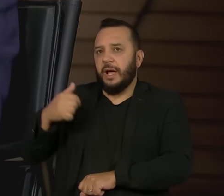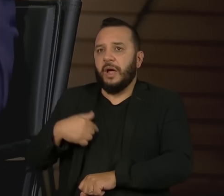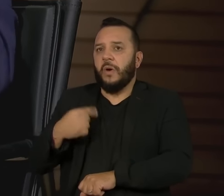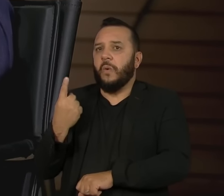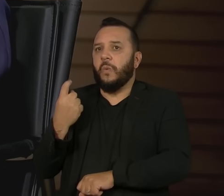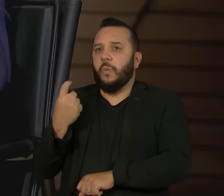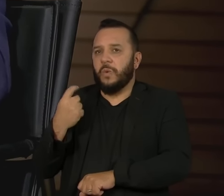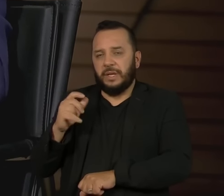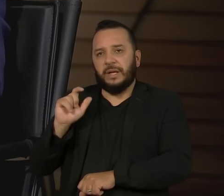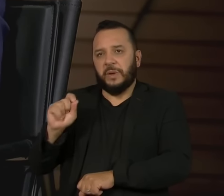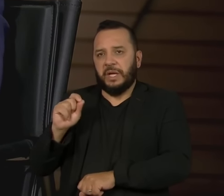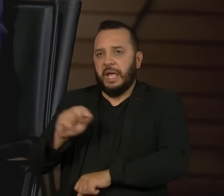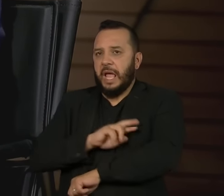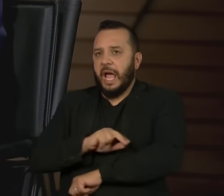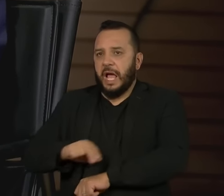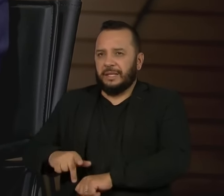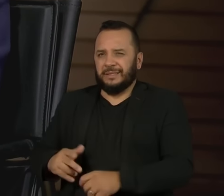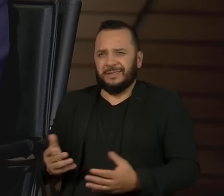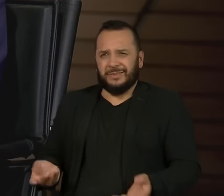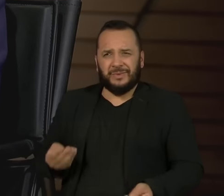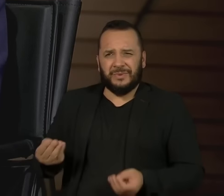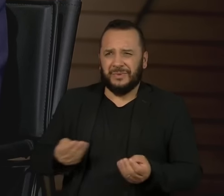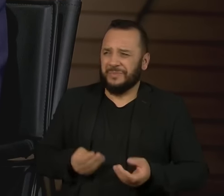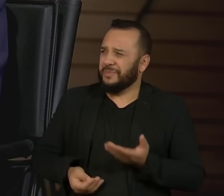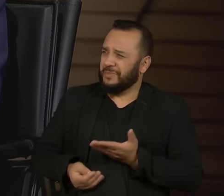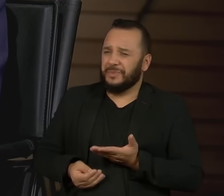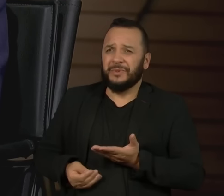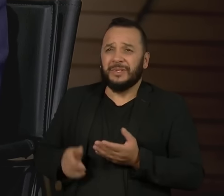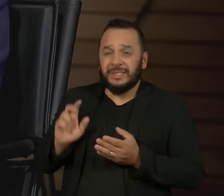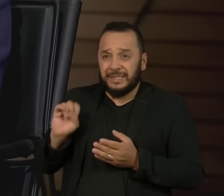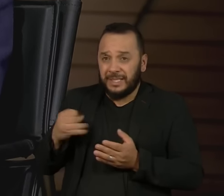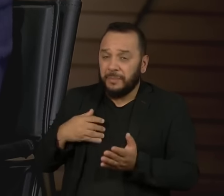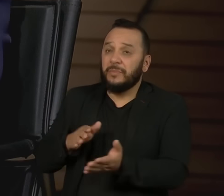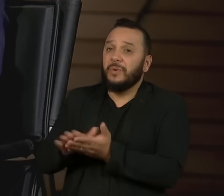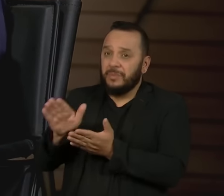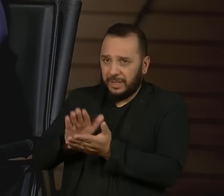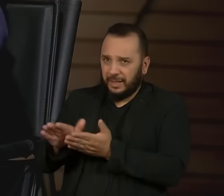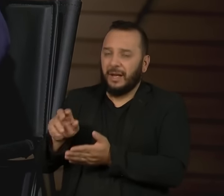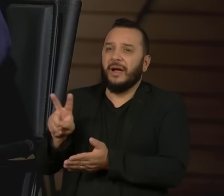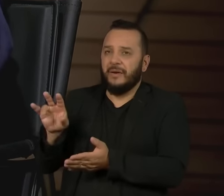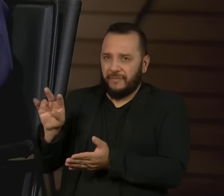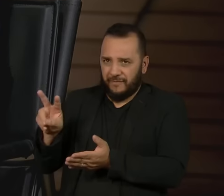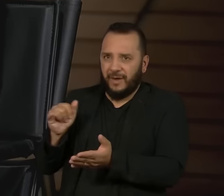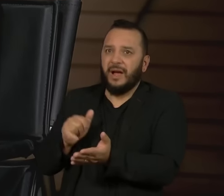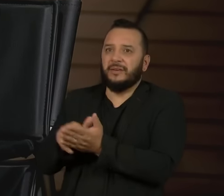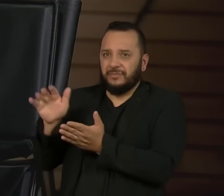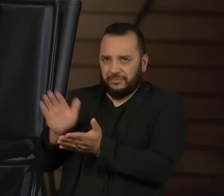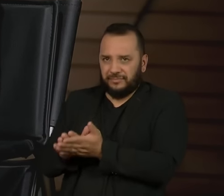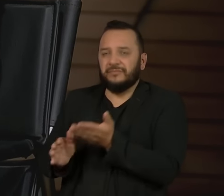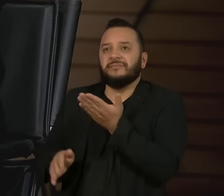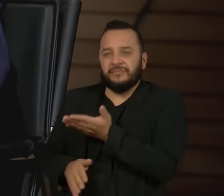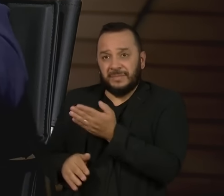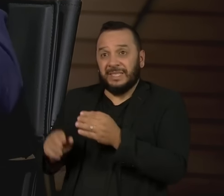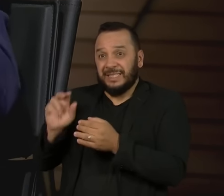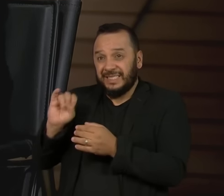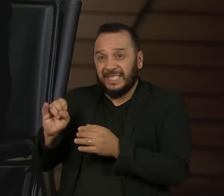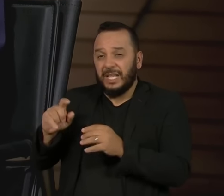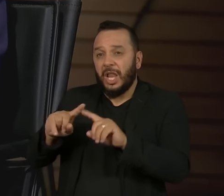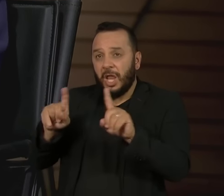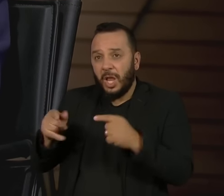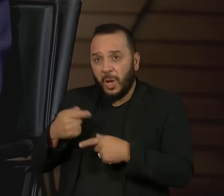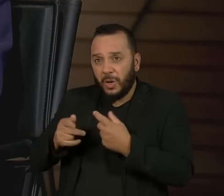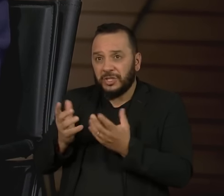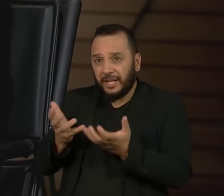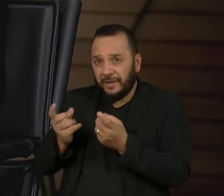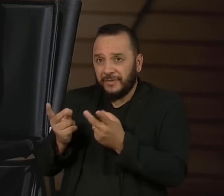obra estar presente? E se um editor publicar, que ele arque com as consequências. Se um livreiro quiser colocar isso para venda, que ele arque com as consequências de processos, que ele vai